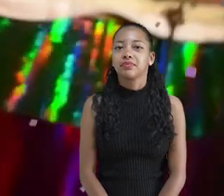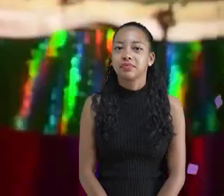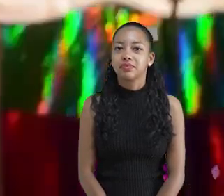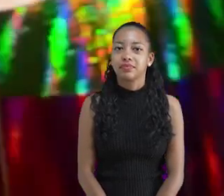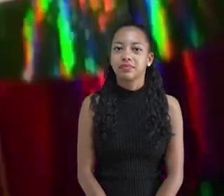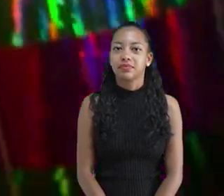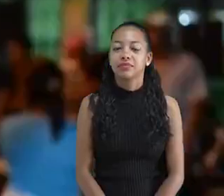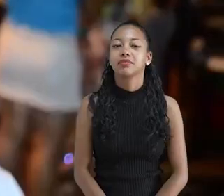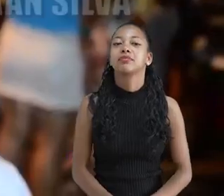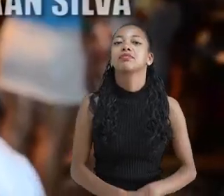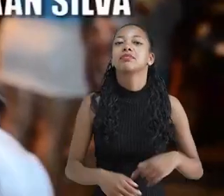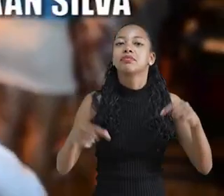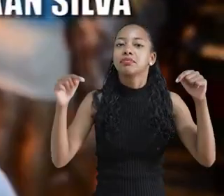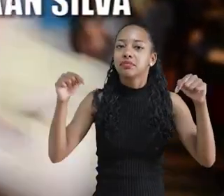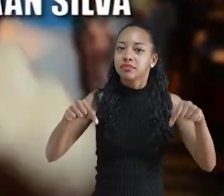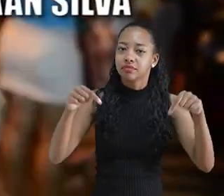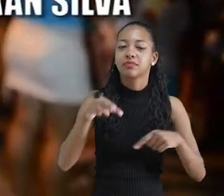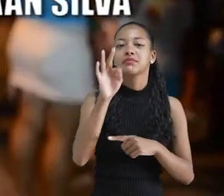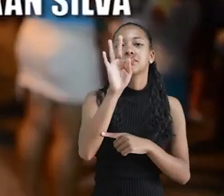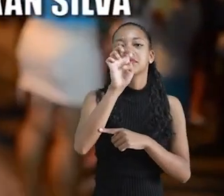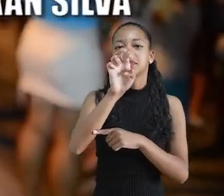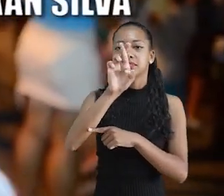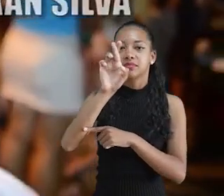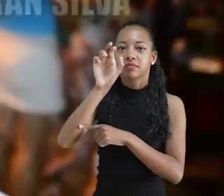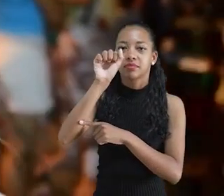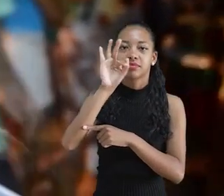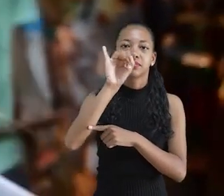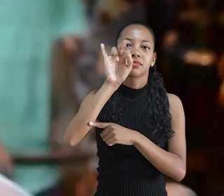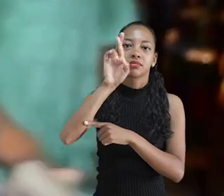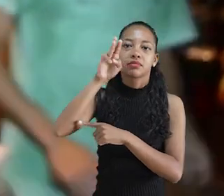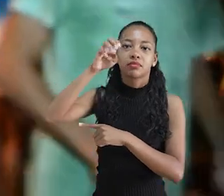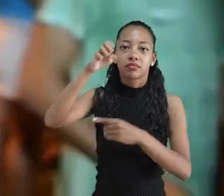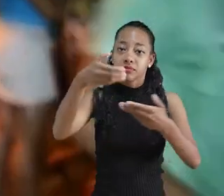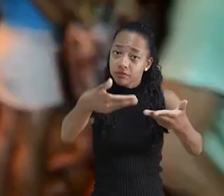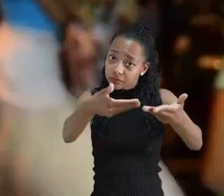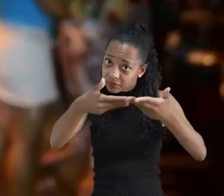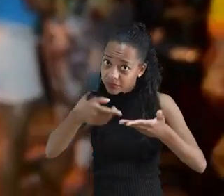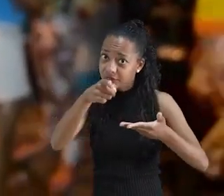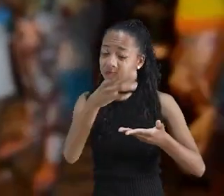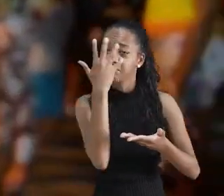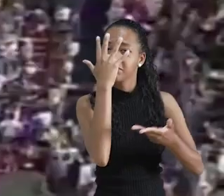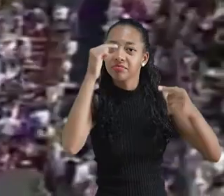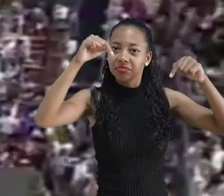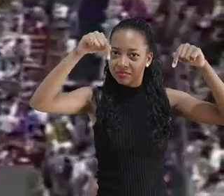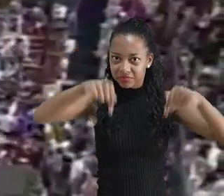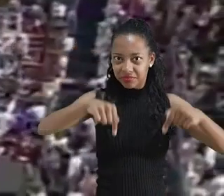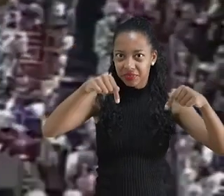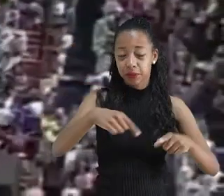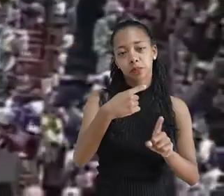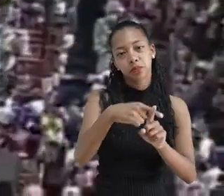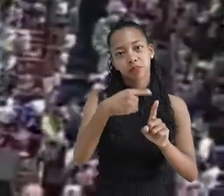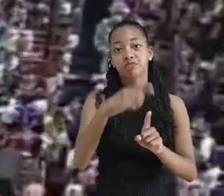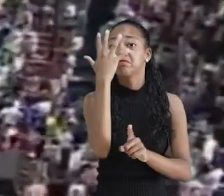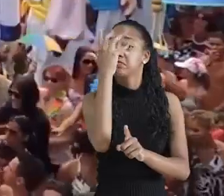bairro pela femma está aqui hoje para convidar você para conhecer a escola de samba rotas da Terra Firme Venha conosco todo mundo conhece